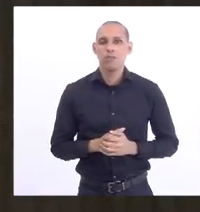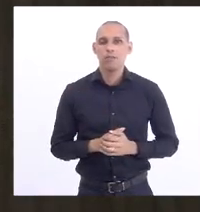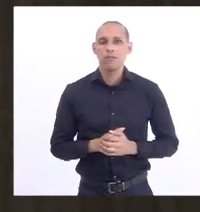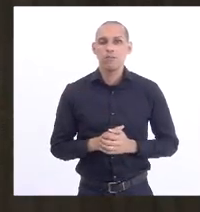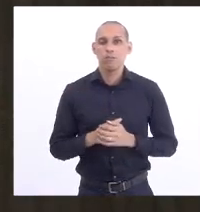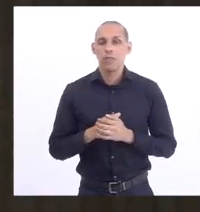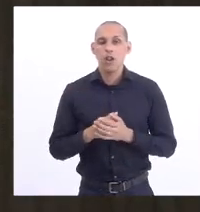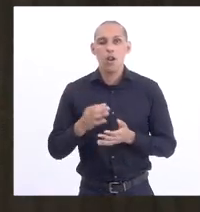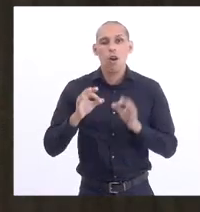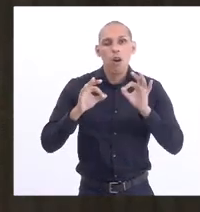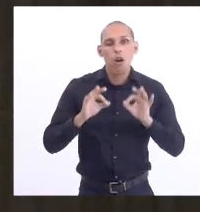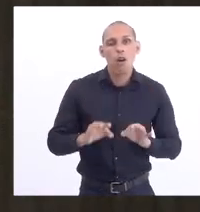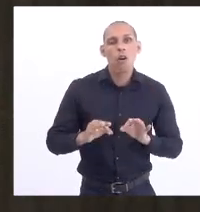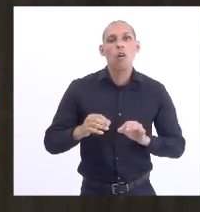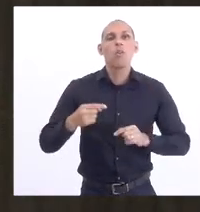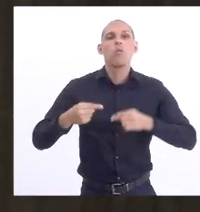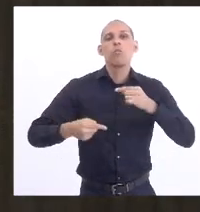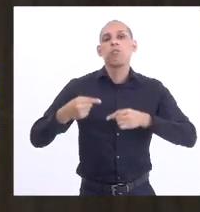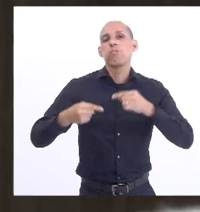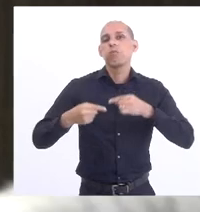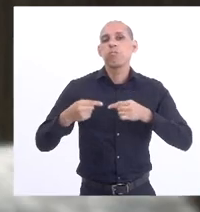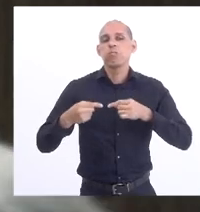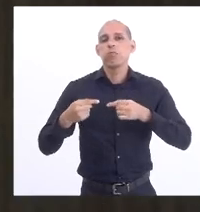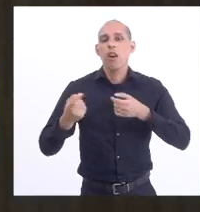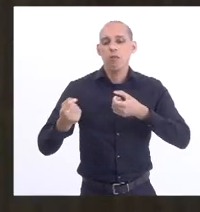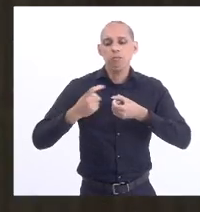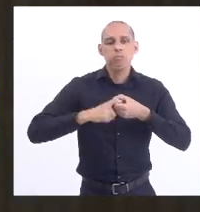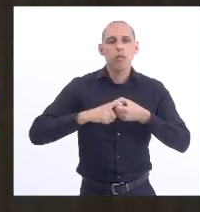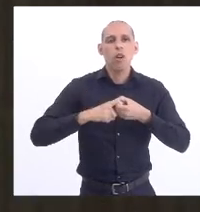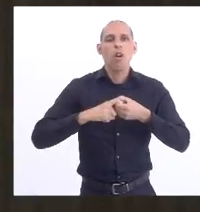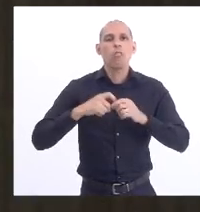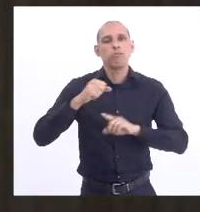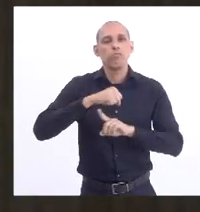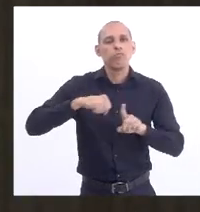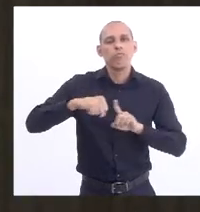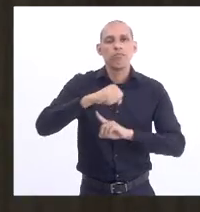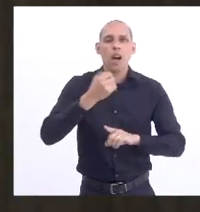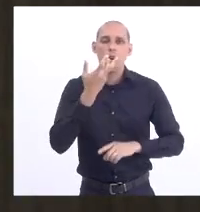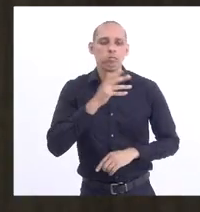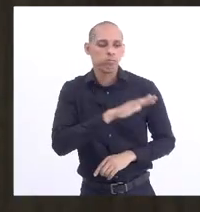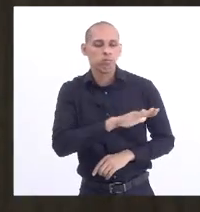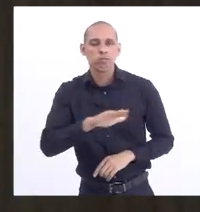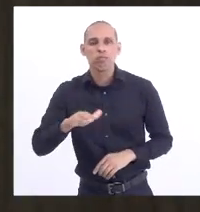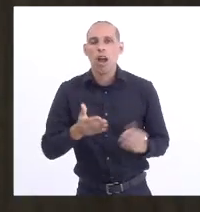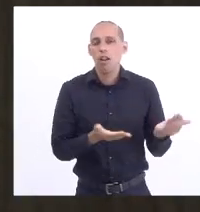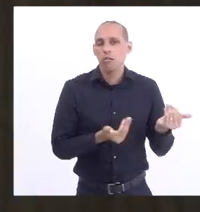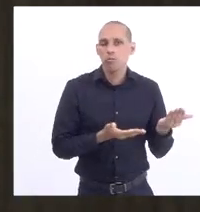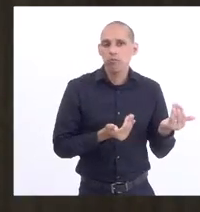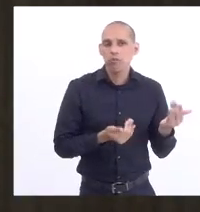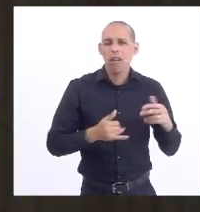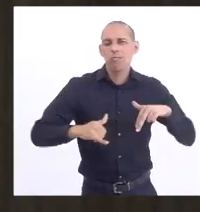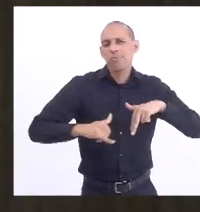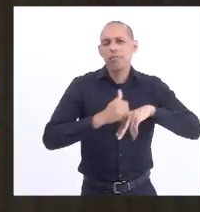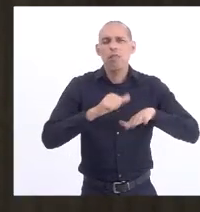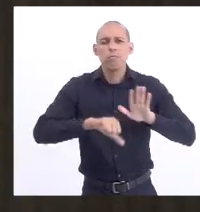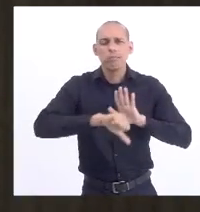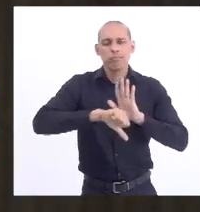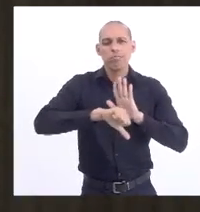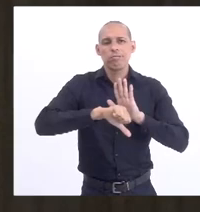institui a política estadual de apoio e reinserção social das crianças e adolescentes vítimas de